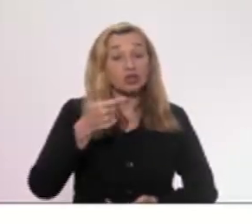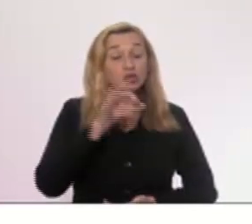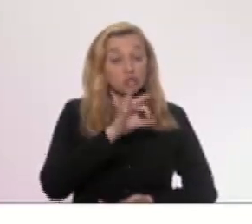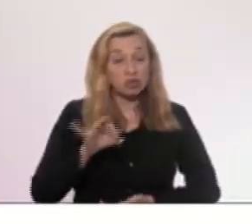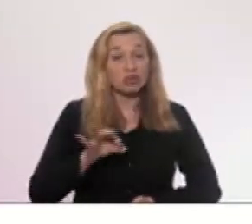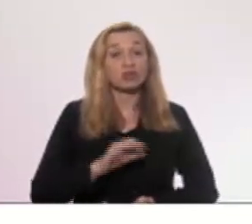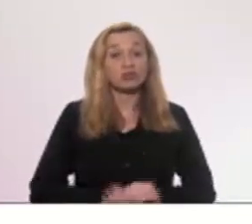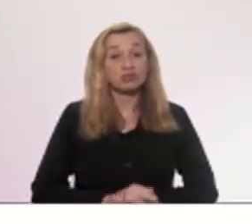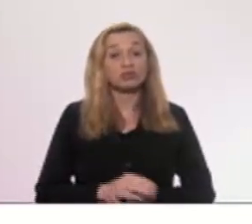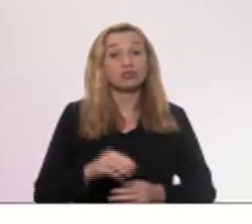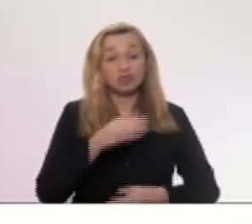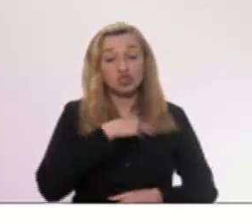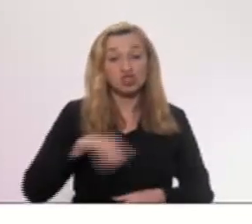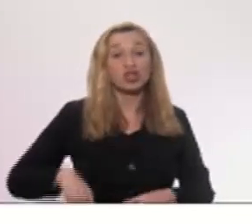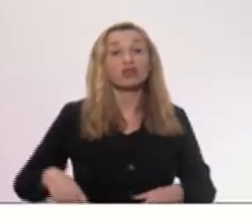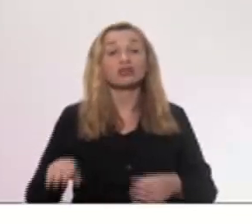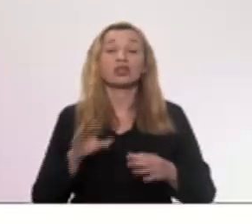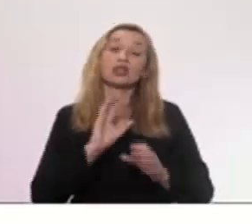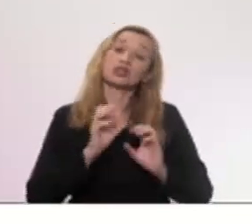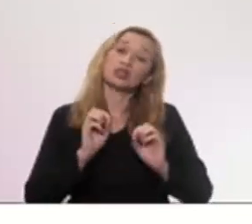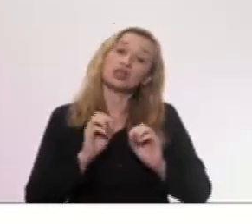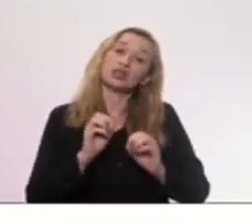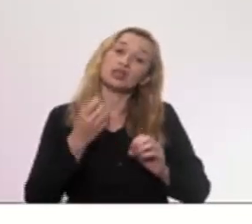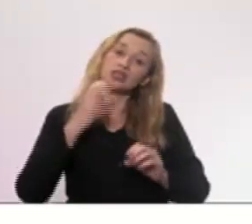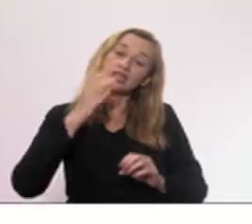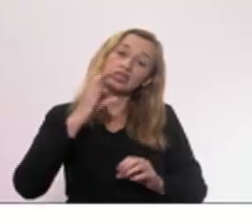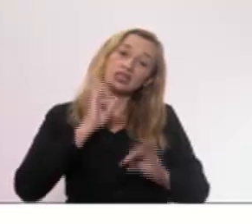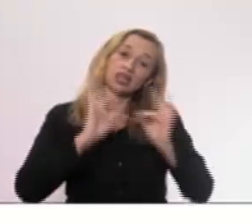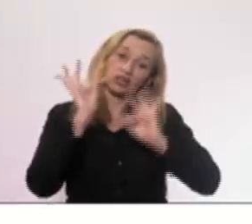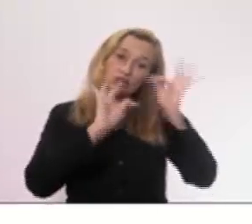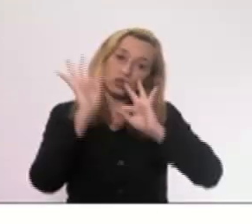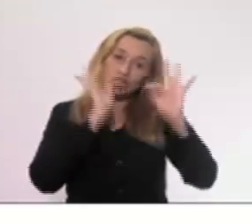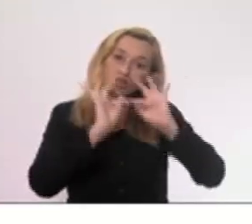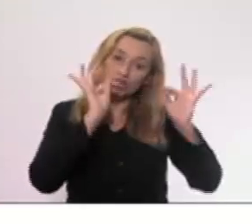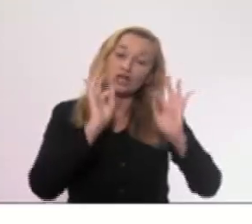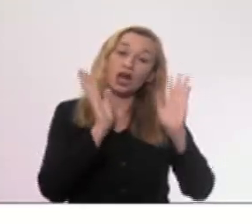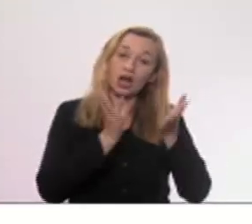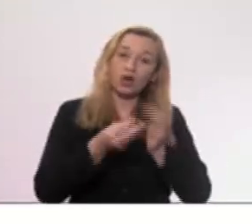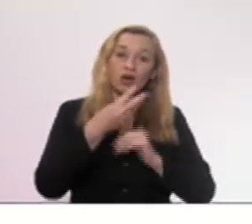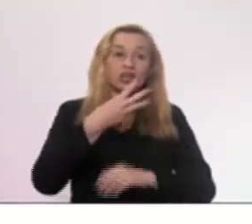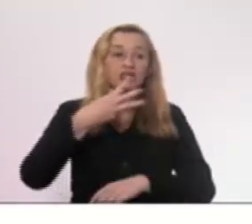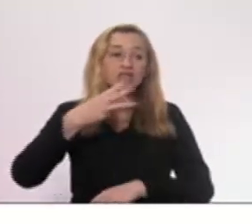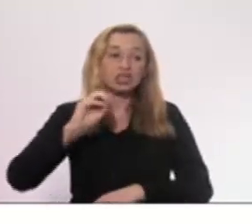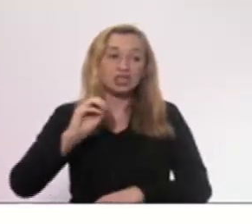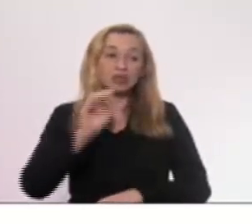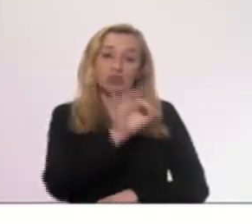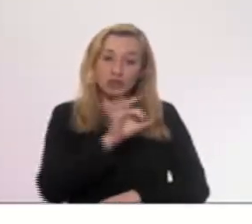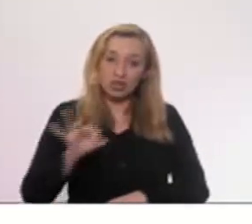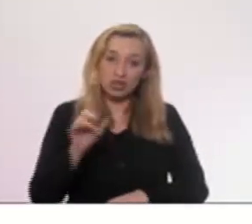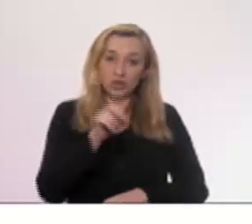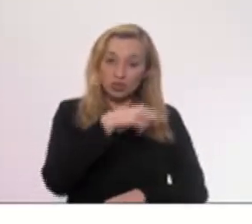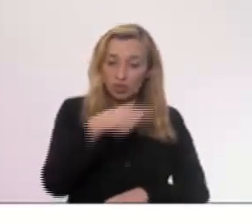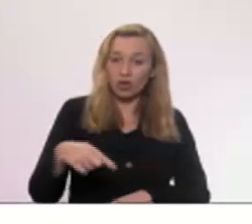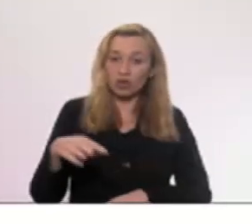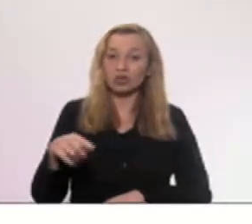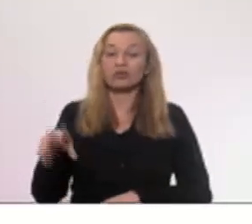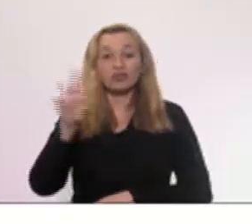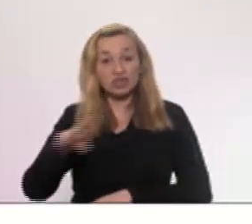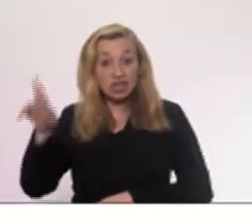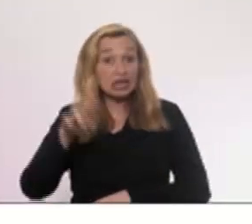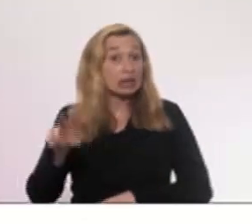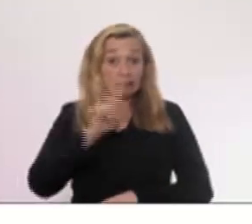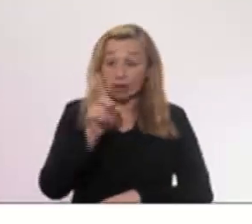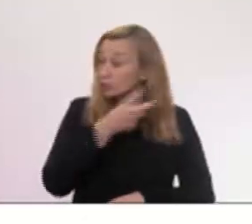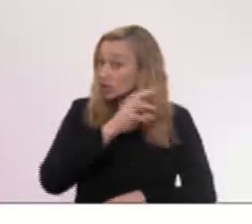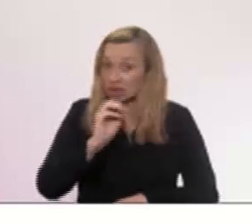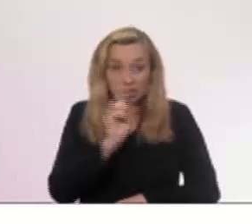42% do Ministério da Ciência e Tecnologia. Agora, acrescidos de 30% de corte nas universidades, que não são 30% na verdade,